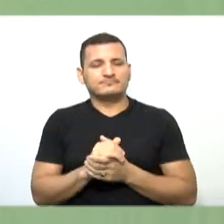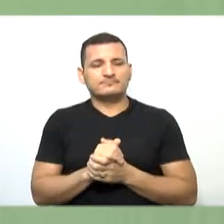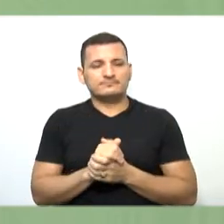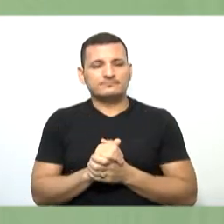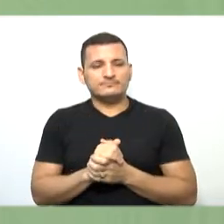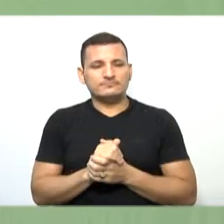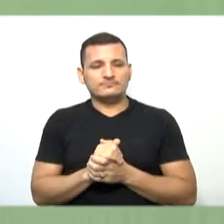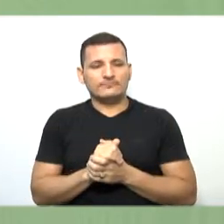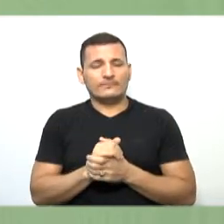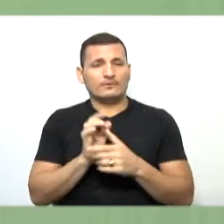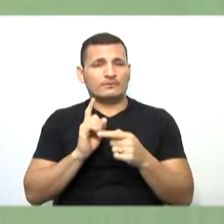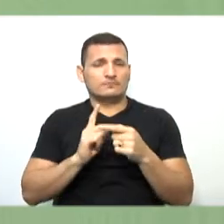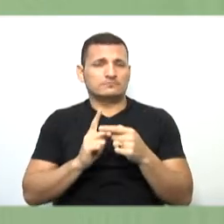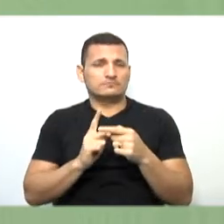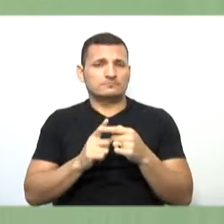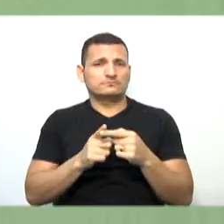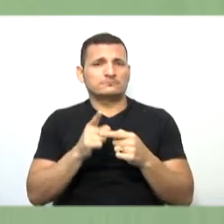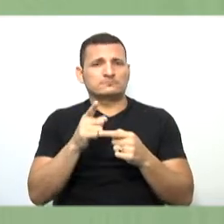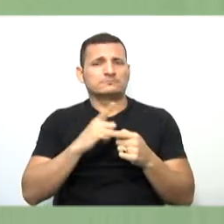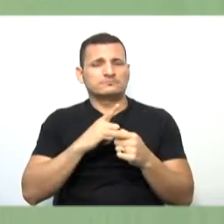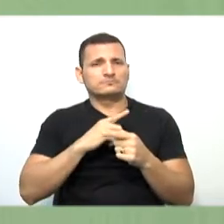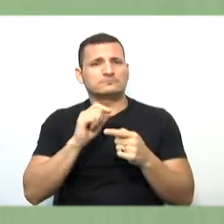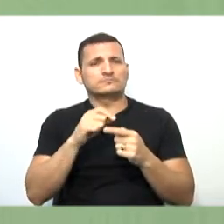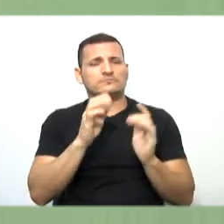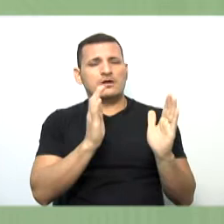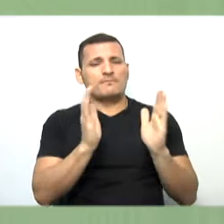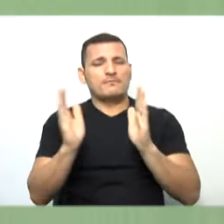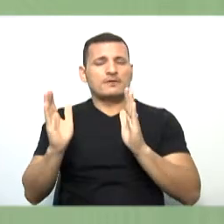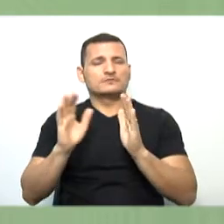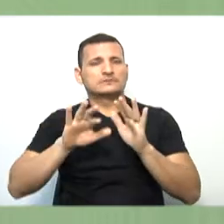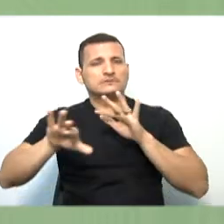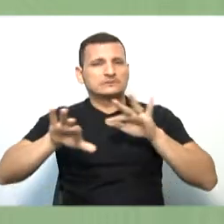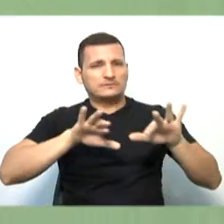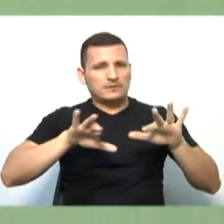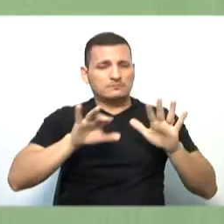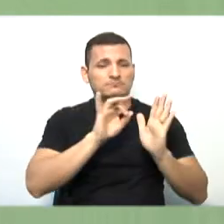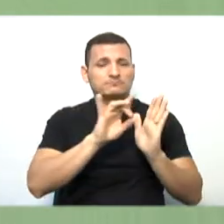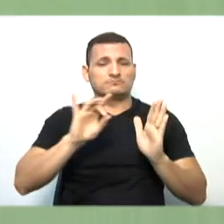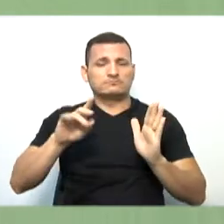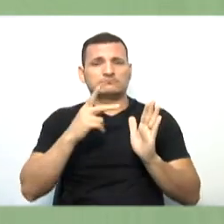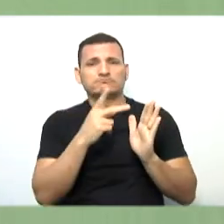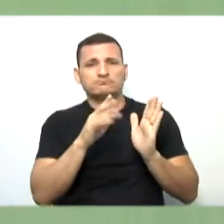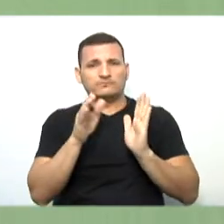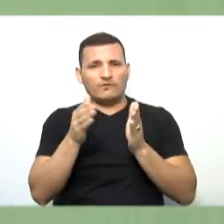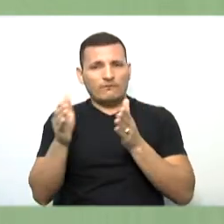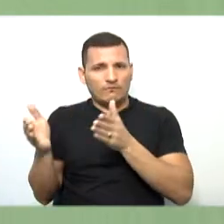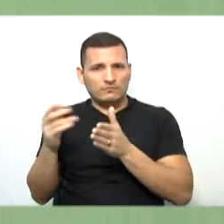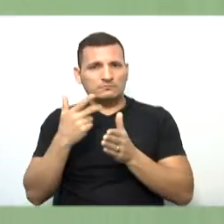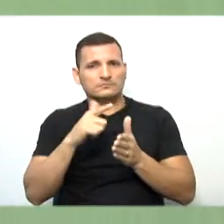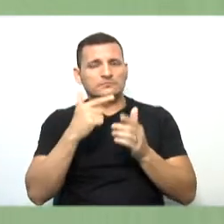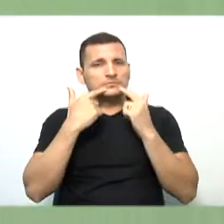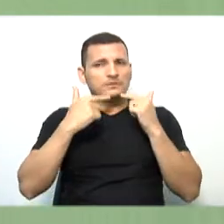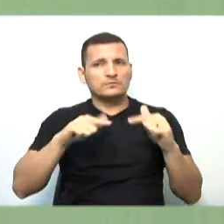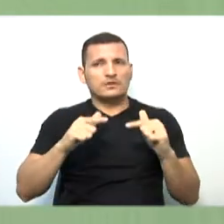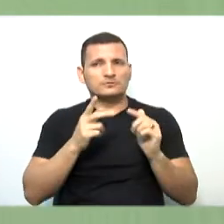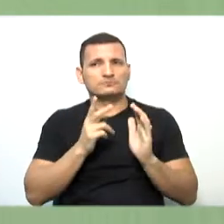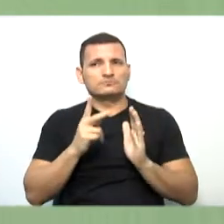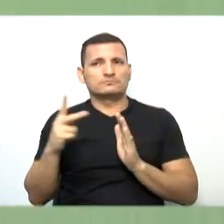vez, porque você está desenvolvendo em camadas, cada um com a sua linguagem, cada um no